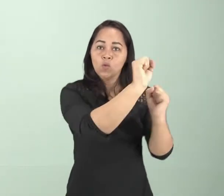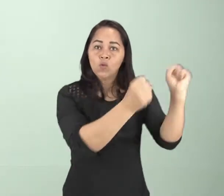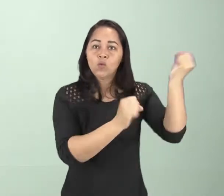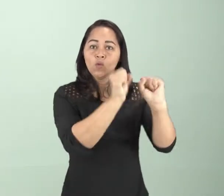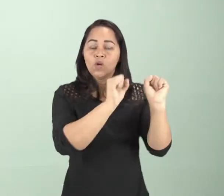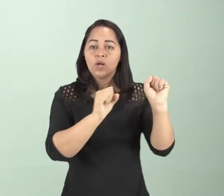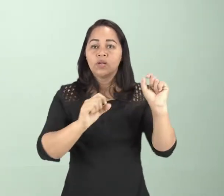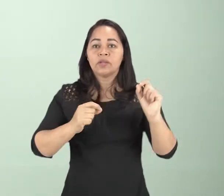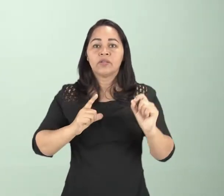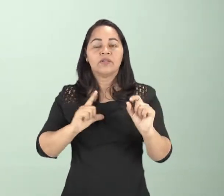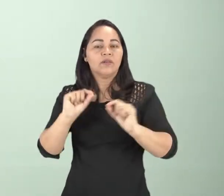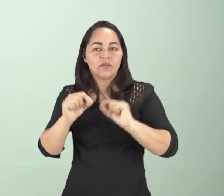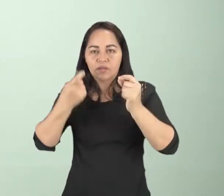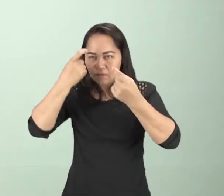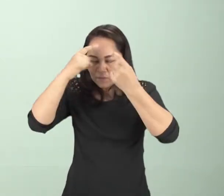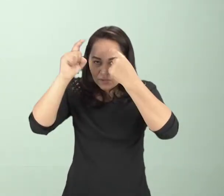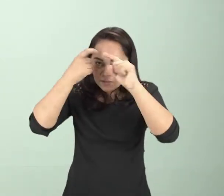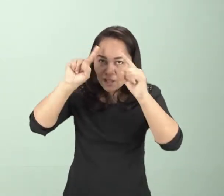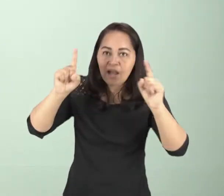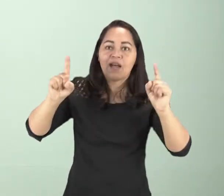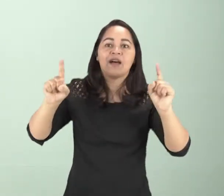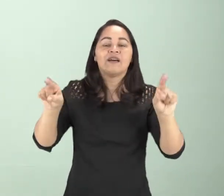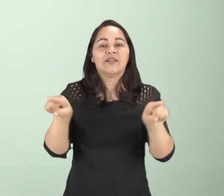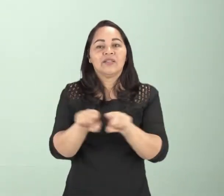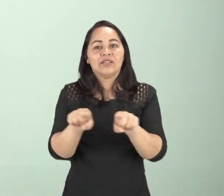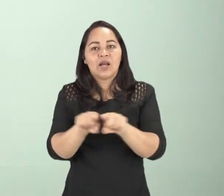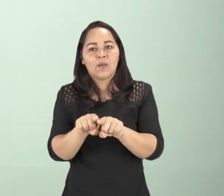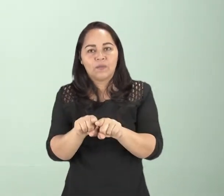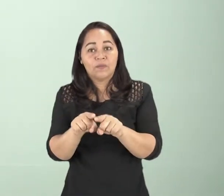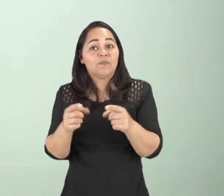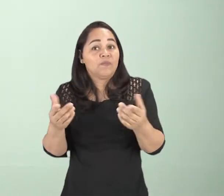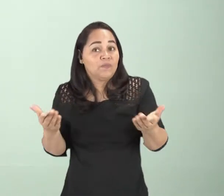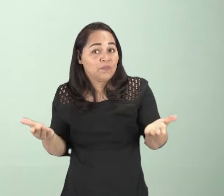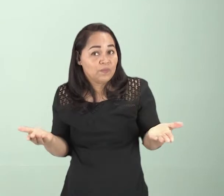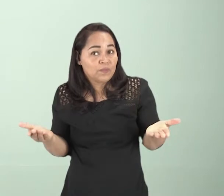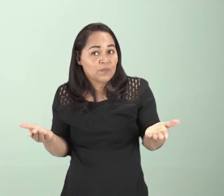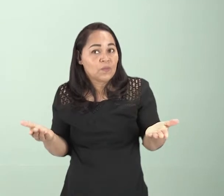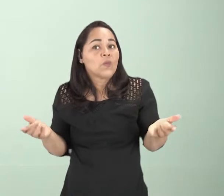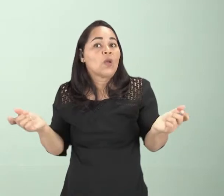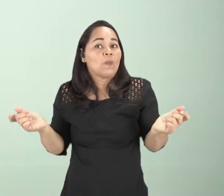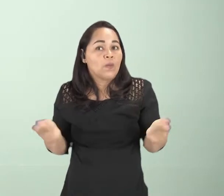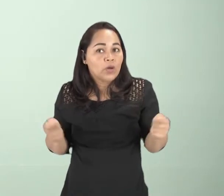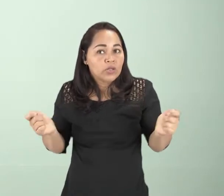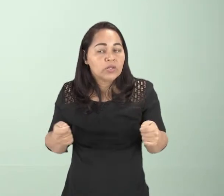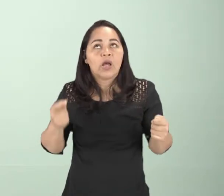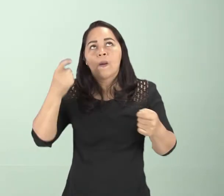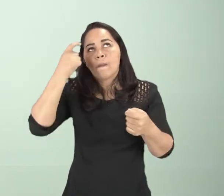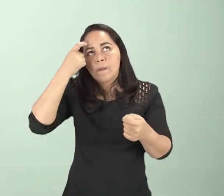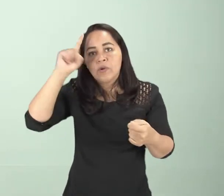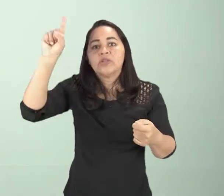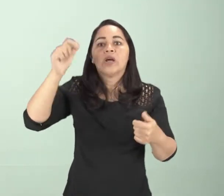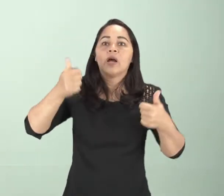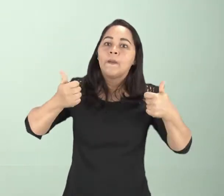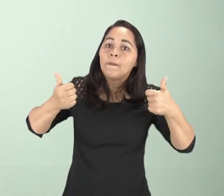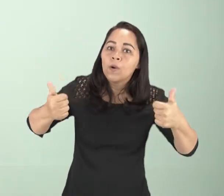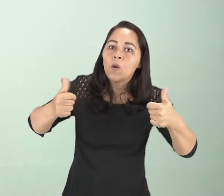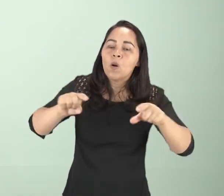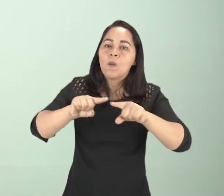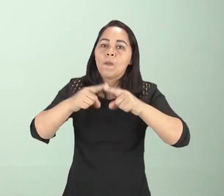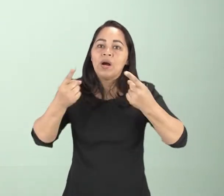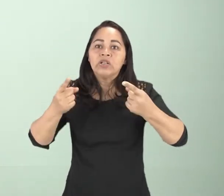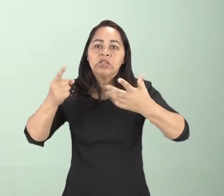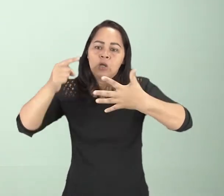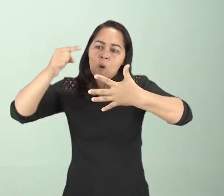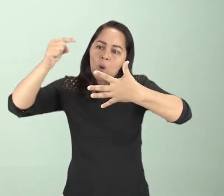você criatividade. O que é ser criativo? Ser criativo é ter boas ideias? Na verdade, ter boas ideias é uma pequena parte do